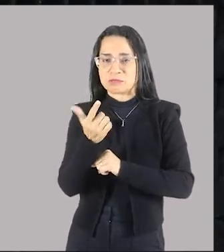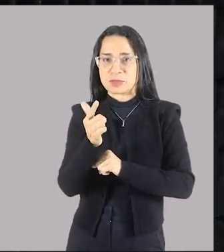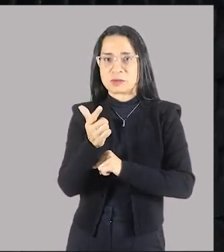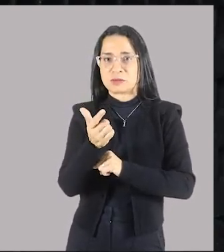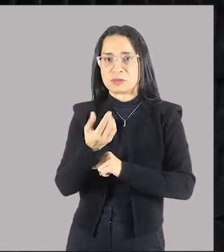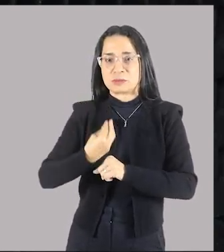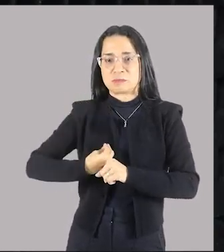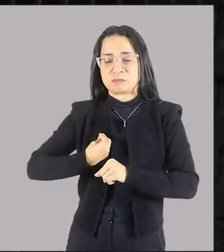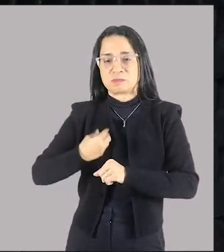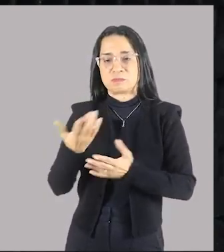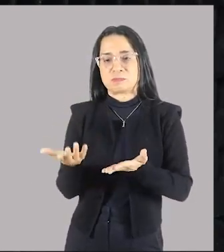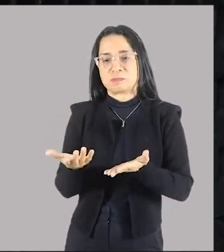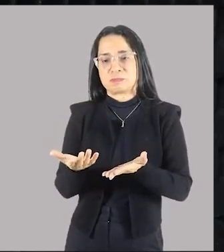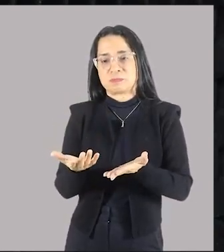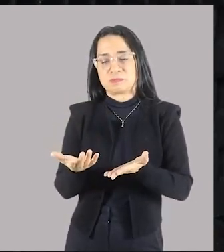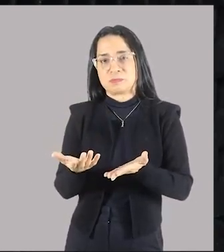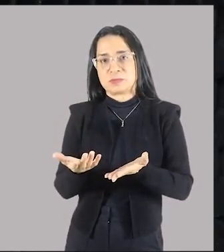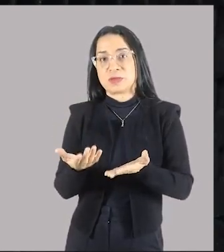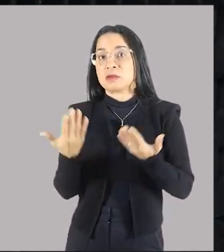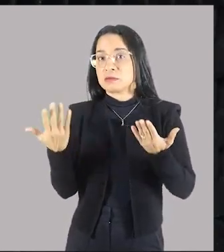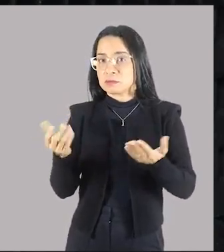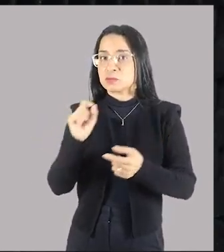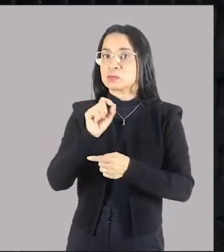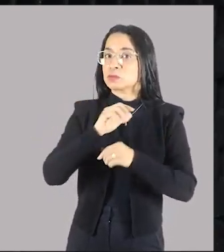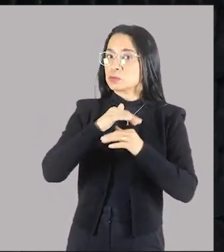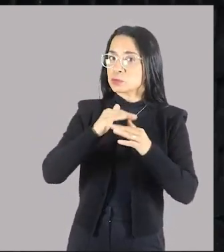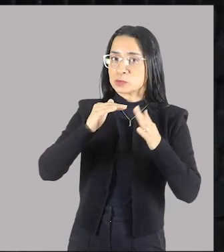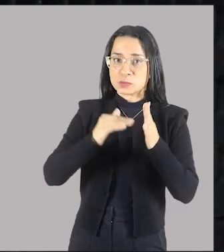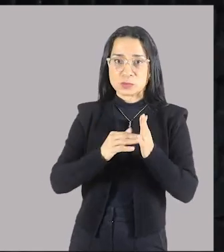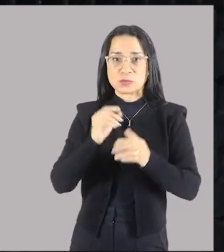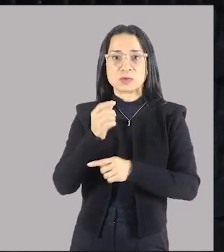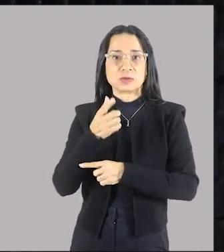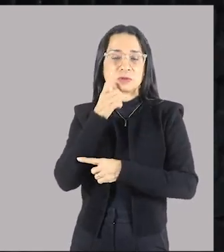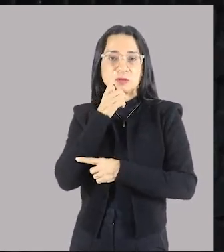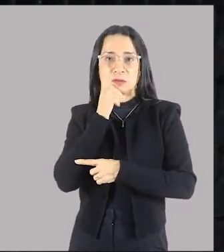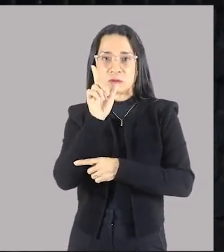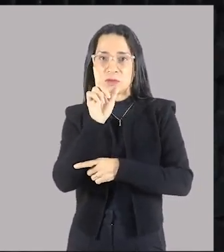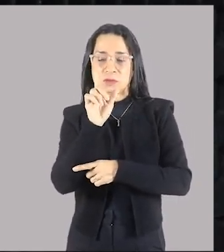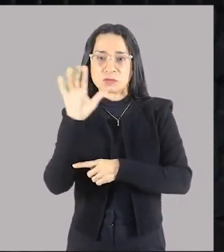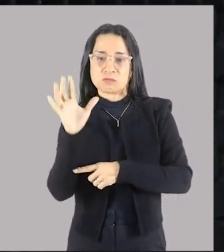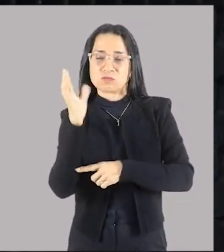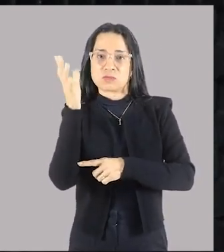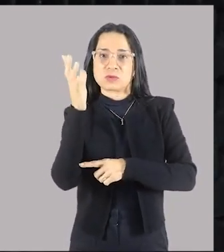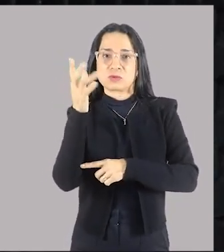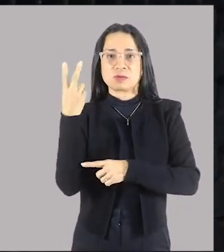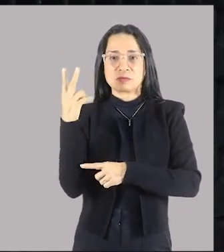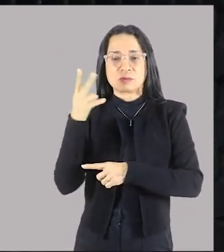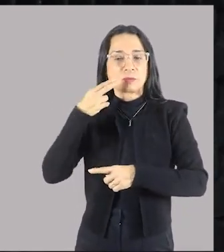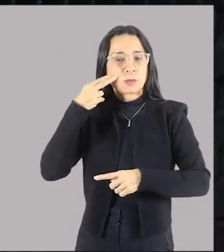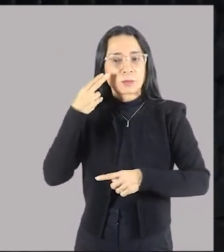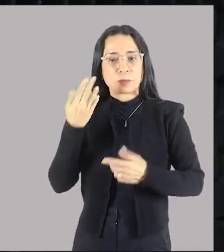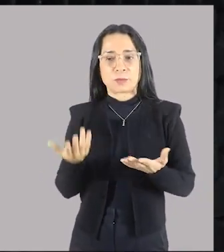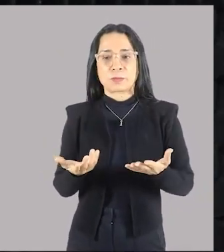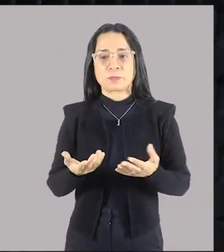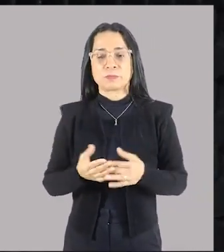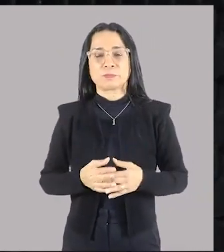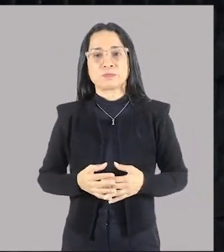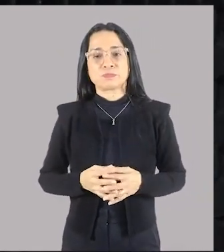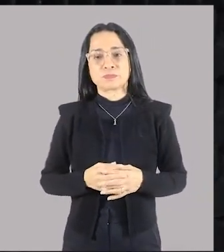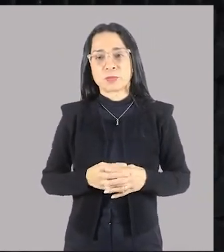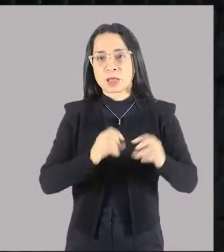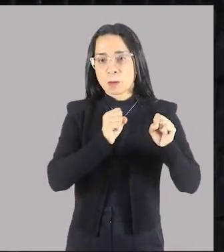no governo, Collor vai colocar em prática 2 planos econômicos. Mas o que a gente vai observar